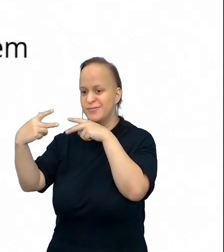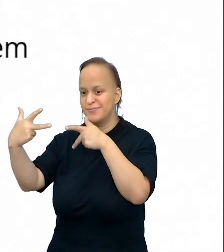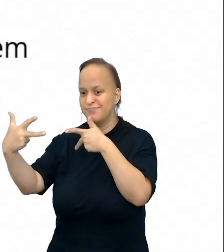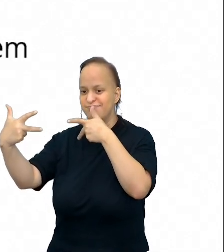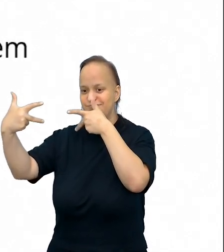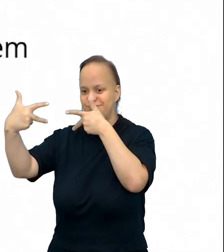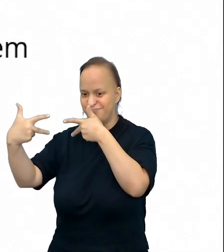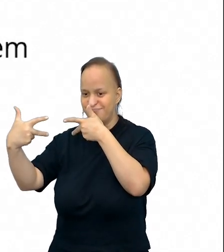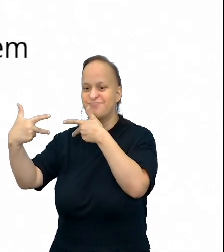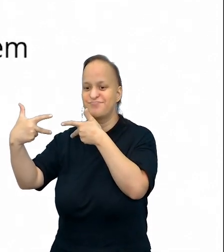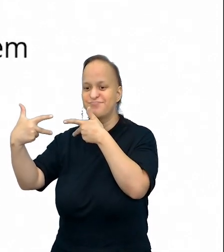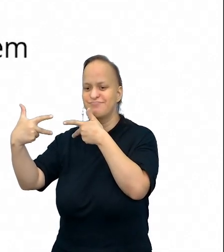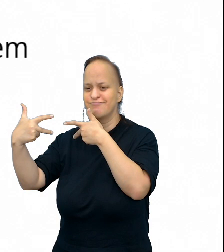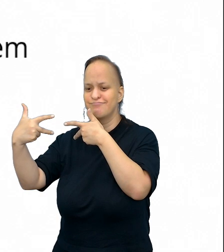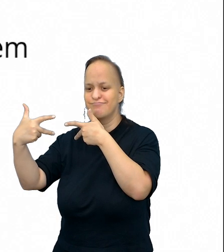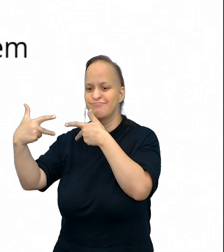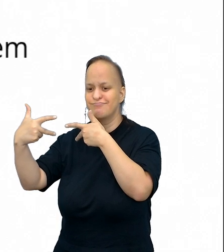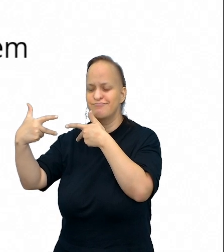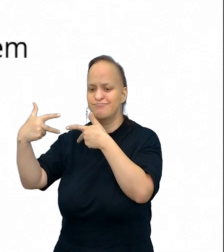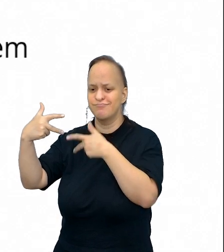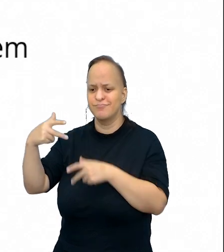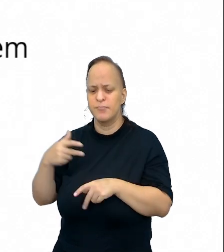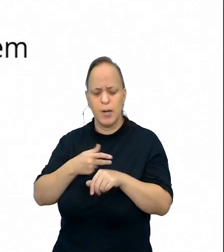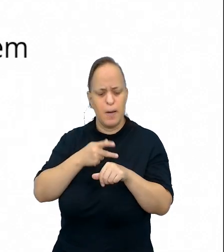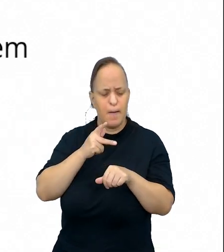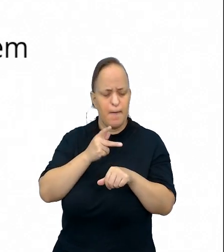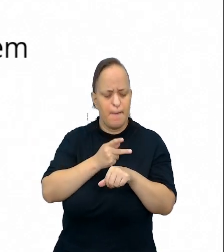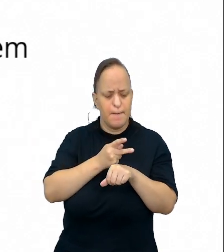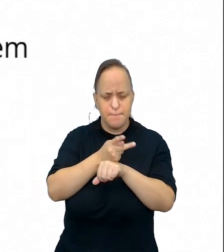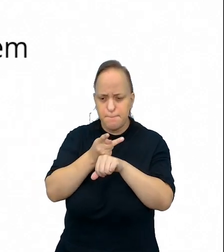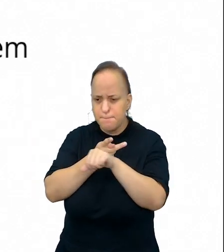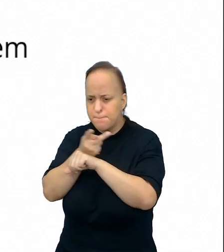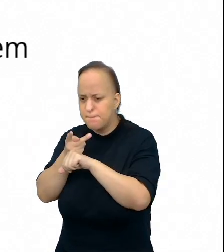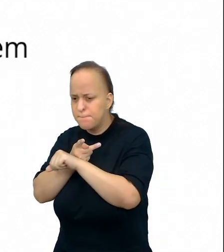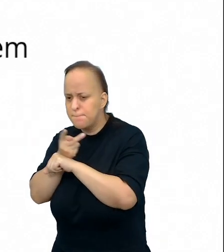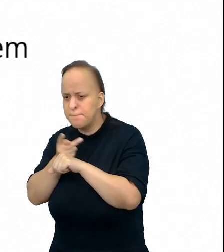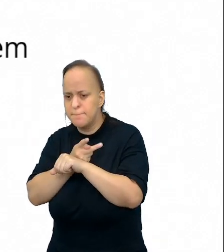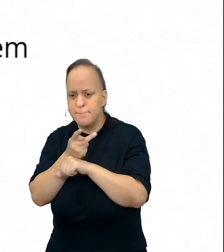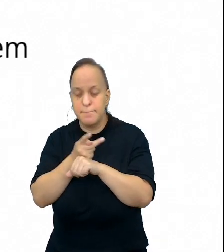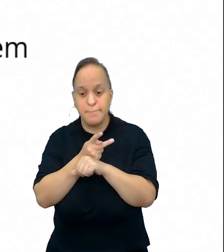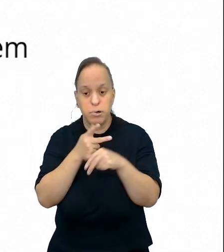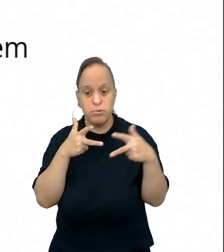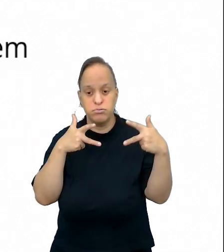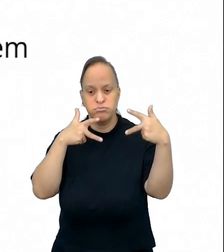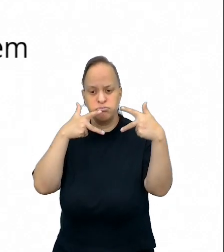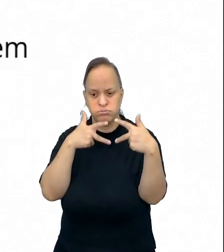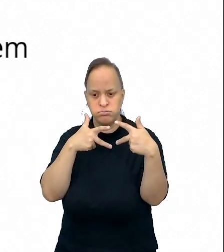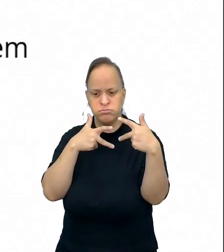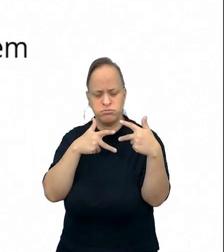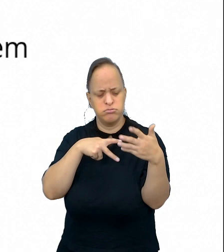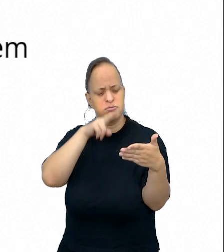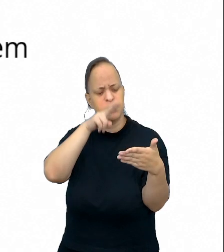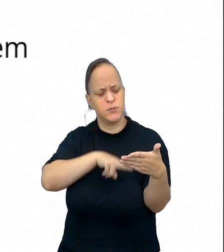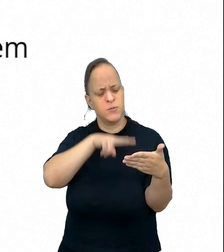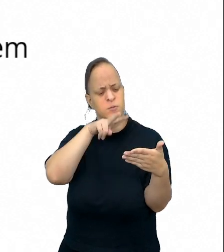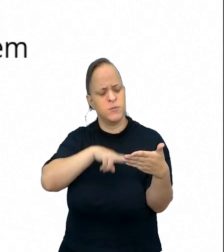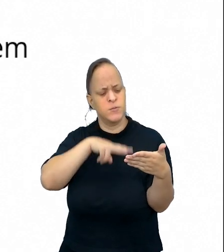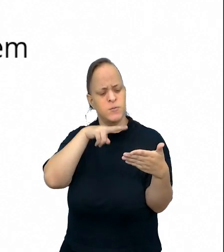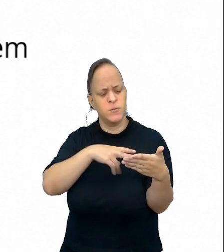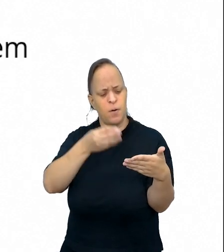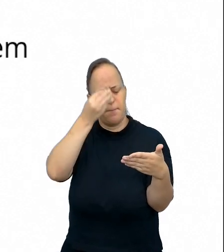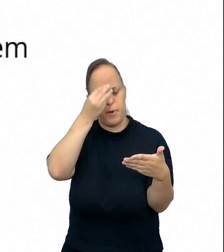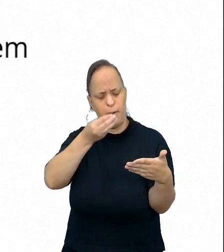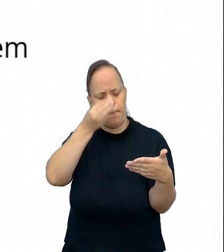as entrevistas e assistir a várias entrevistas, né? Fazer leituras de entrevistas também e refletir, né,